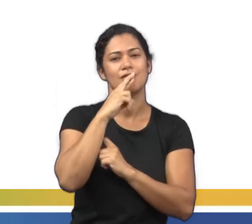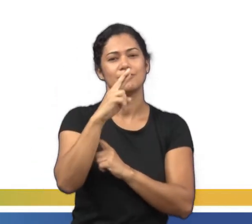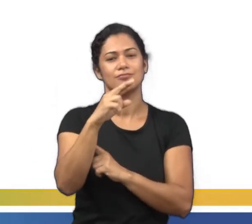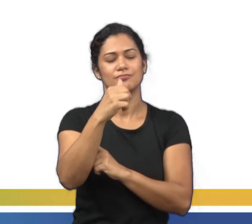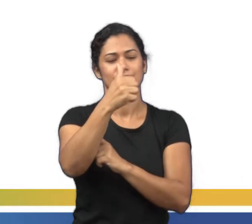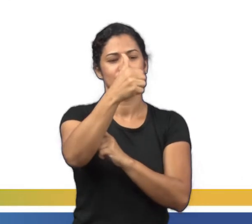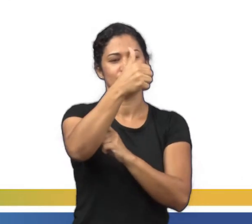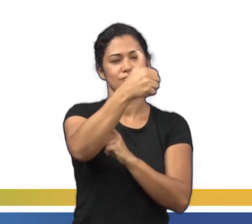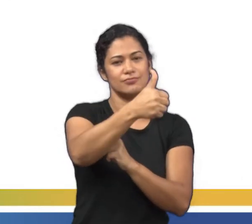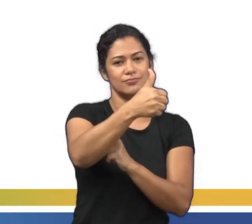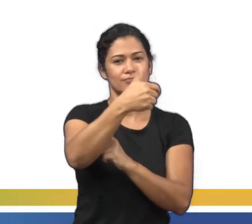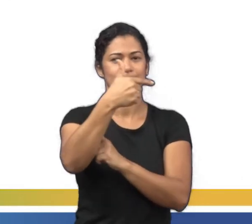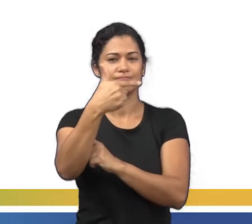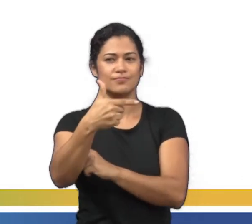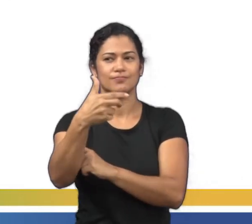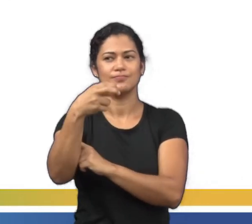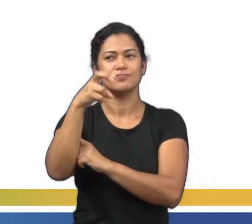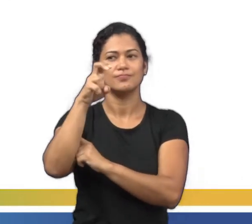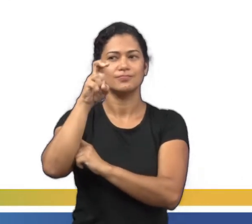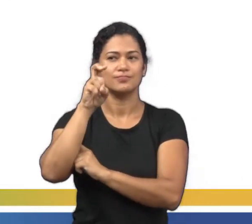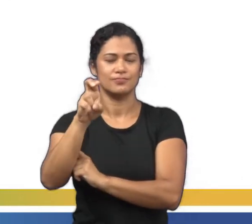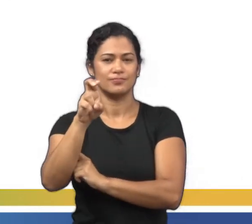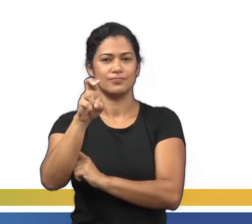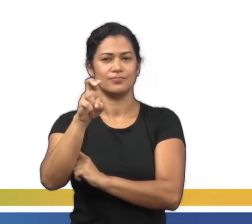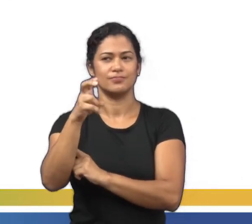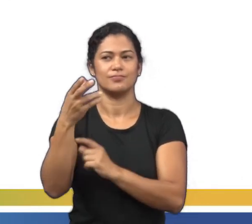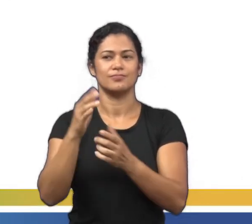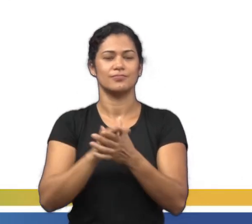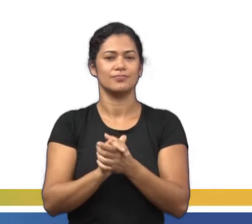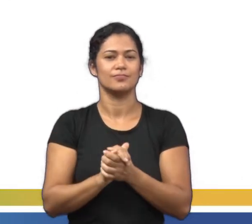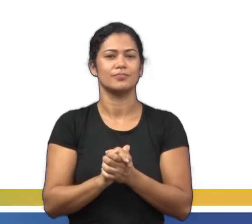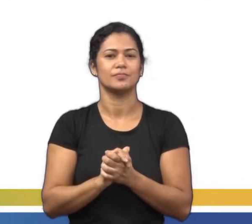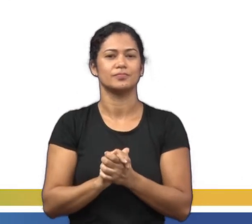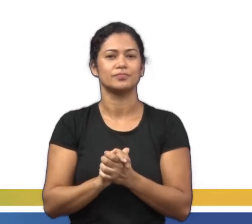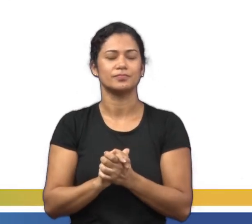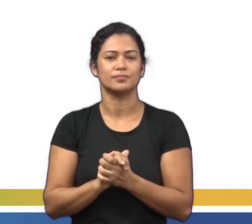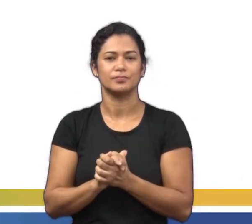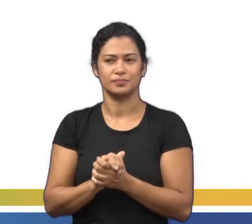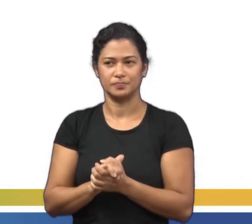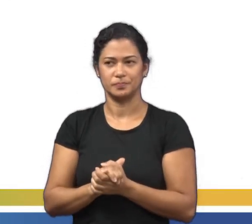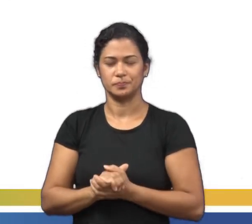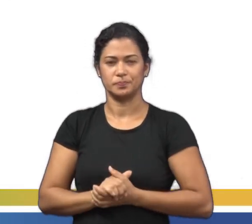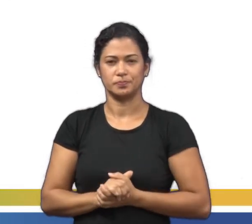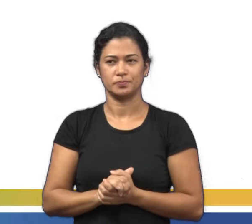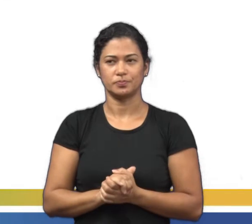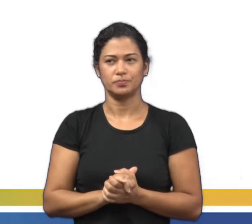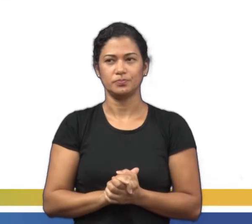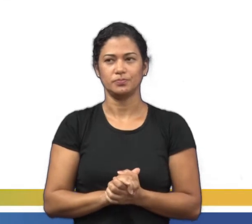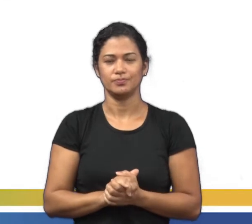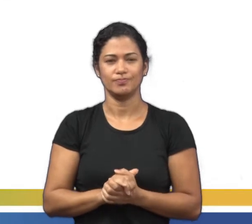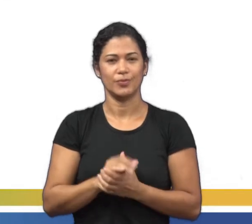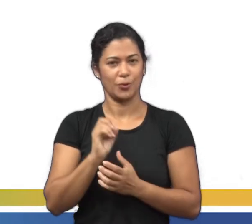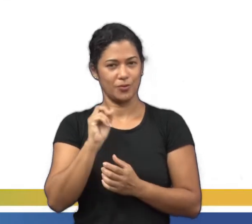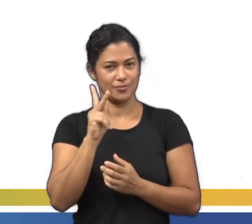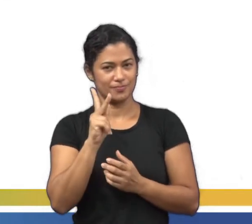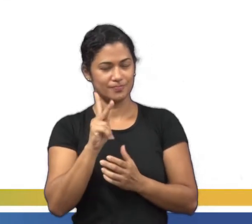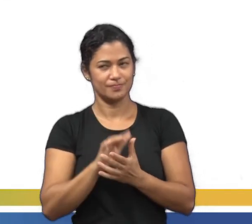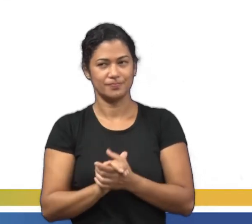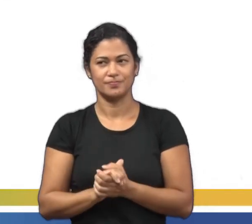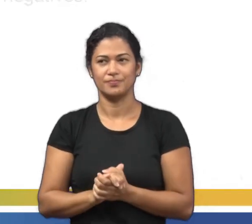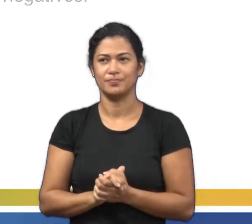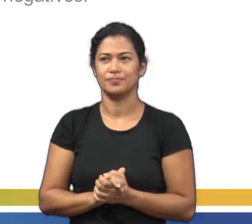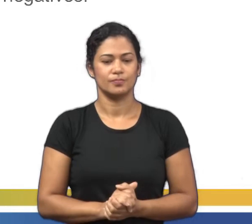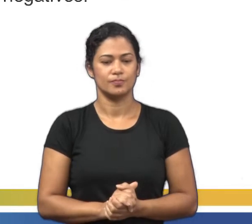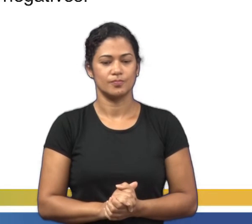cubo, ou seja, 5 vezes 5 vezes 5 vai dar 125. Certinho? Então, vamos